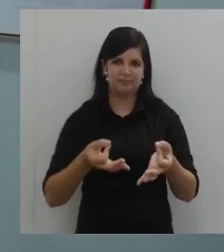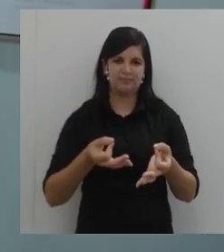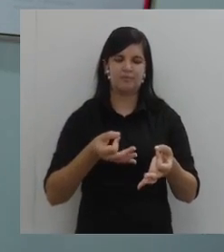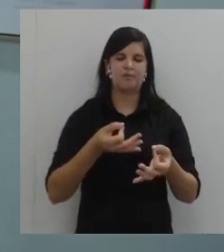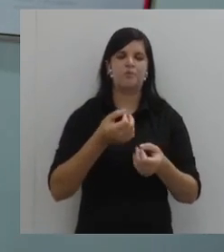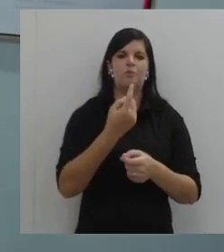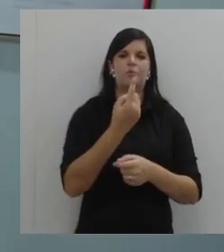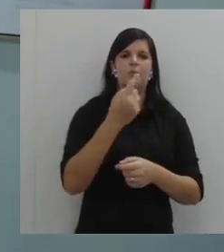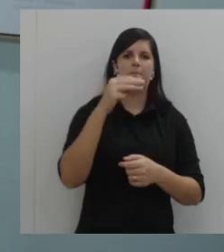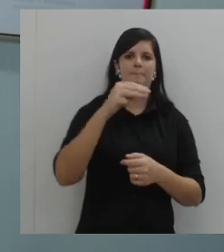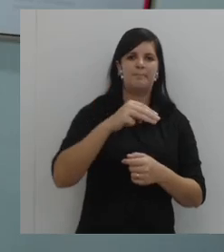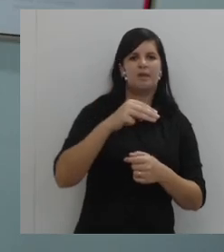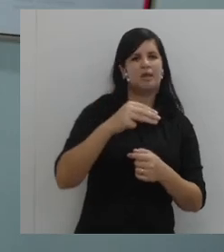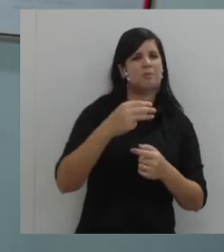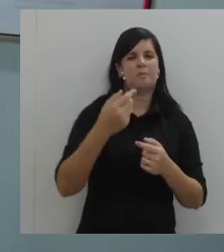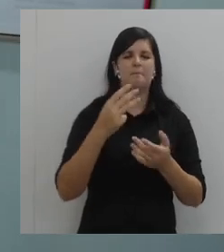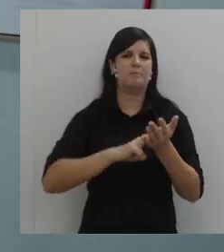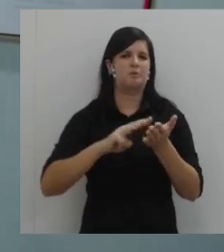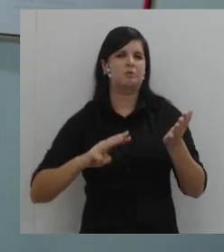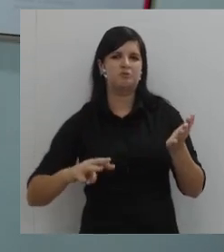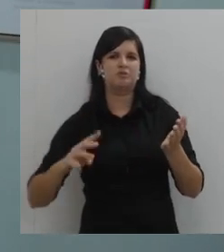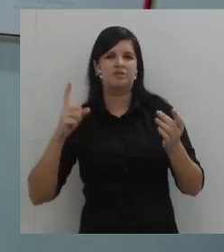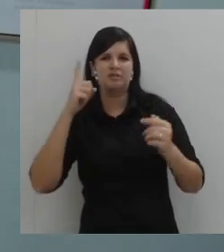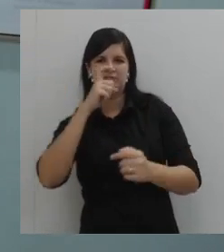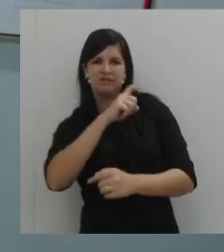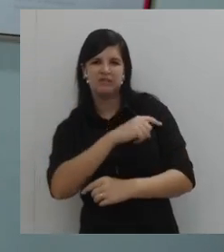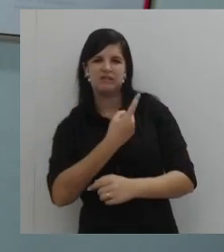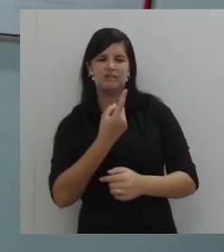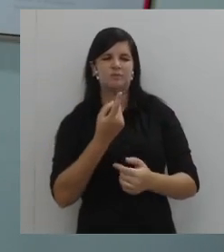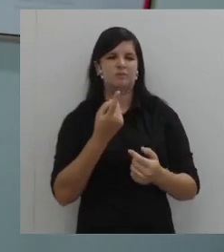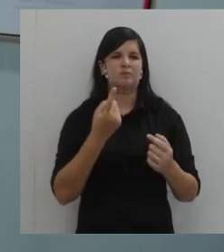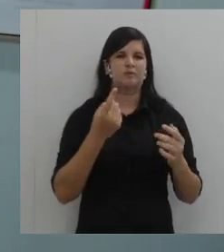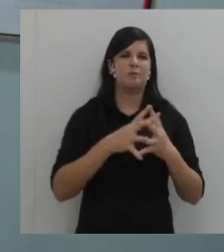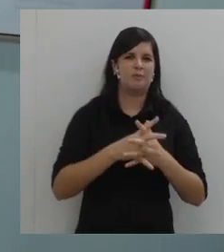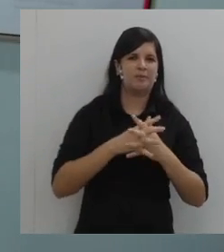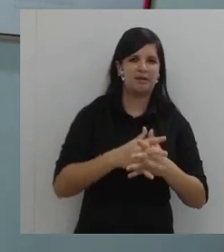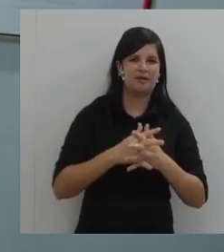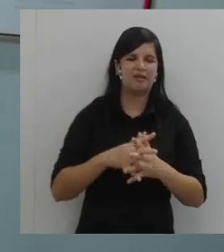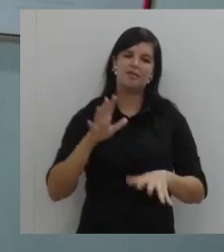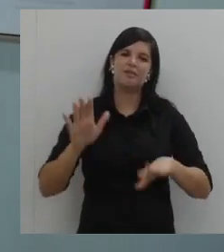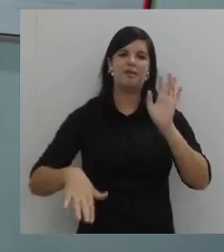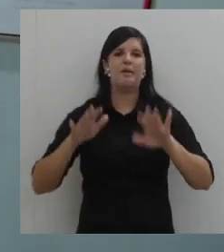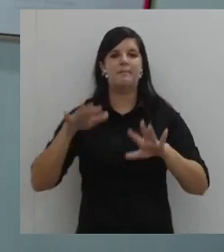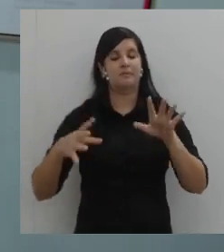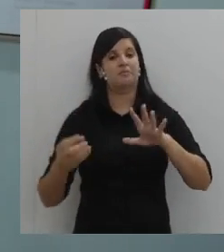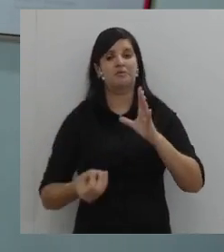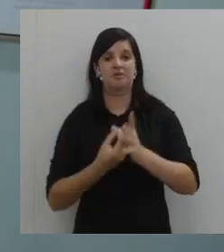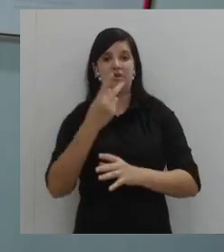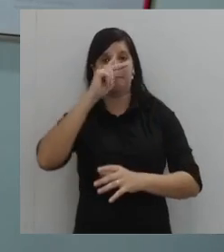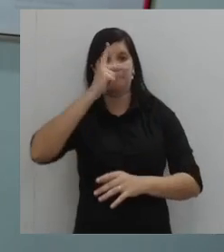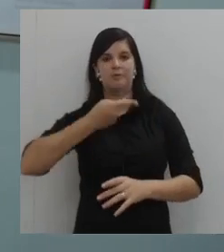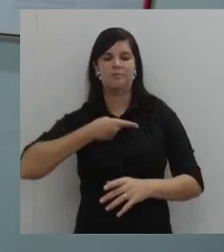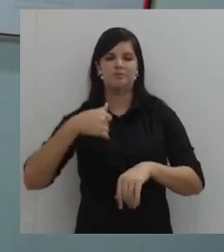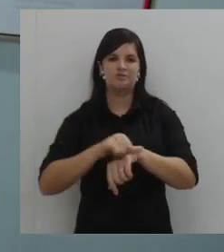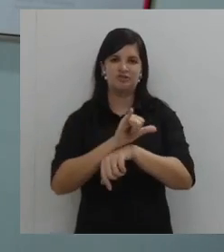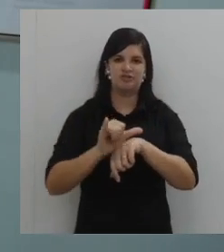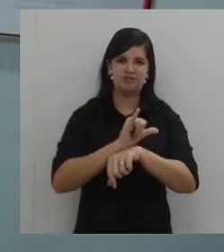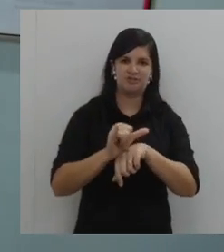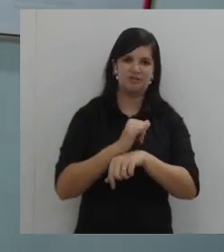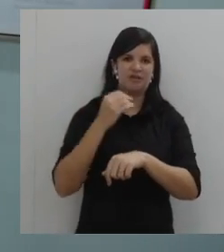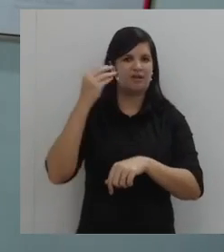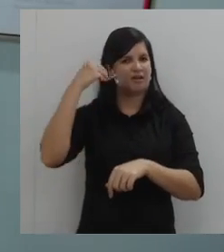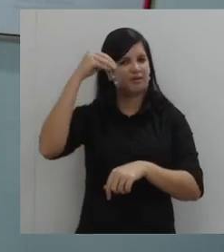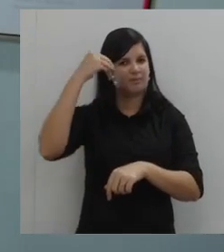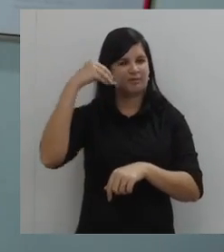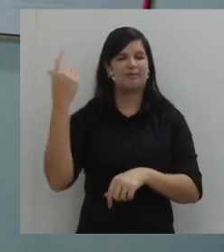mais longo que o outro, é mais difícil que o outro, isso é muito relativo, né? Crie a sua estratégia e aí você vai ganhando